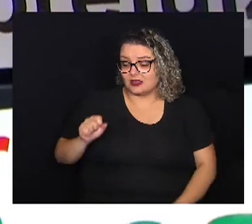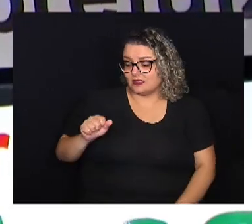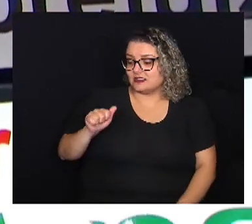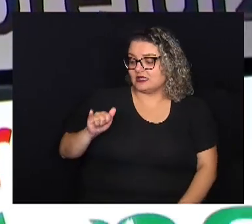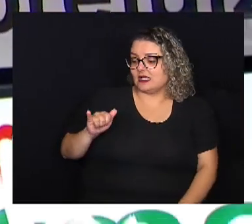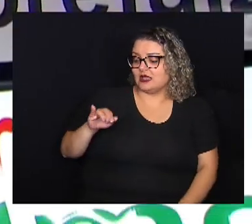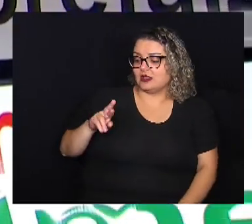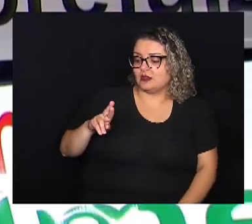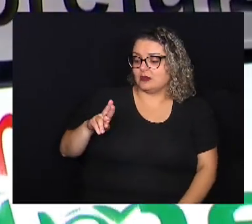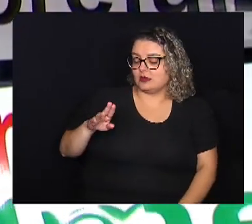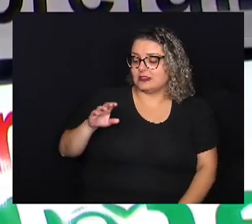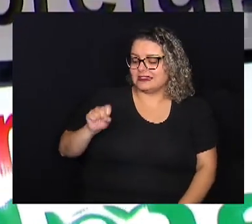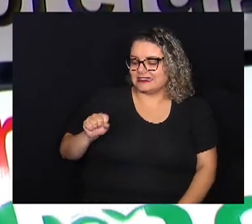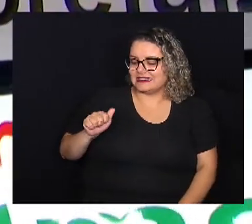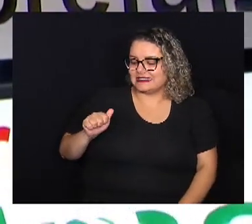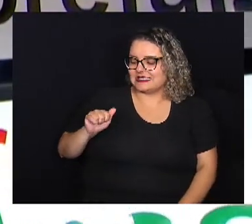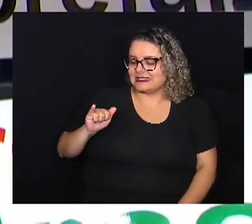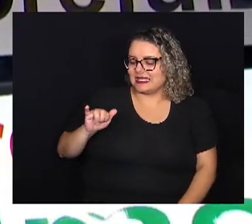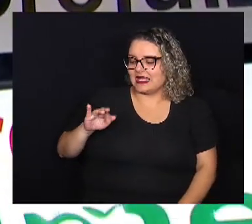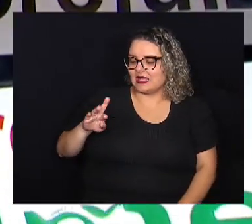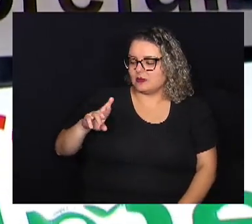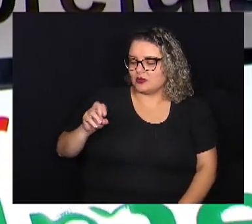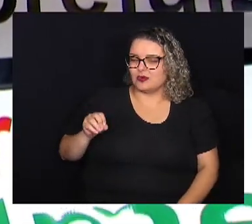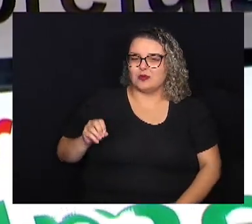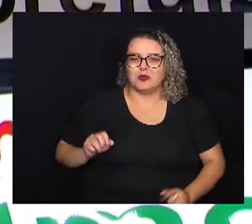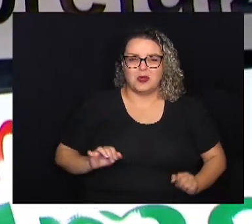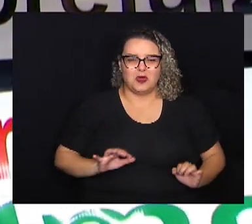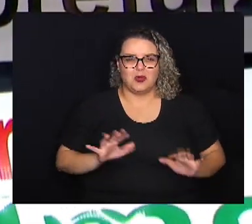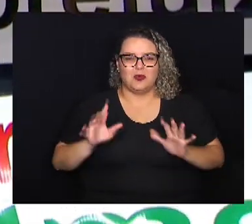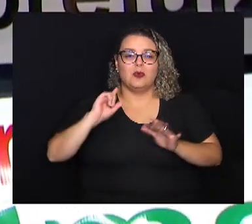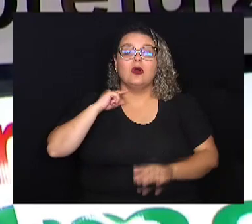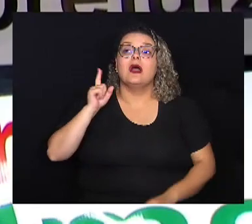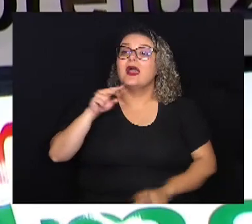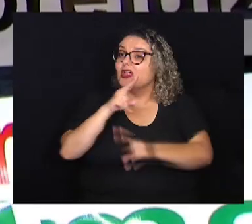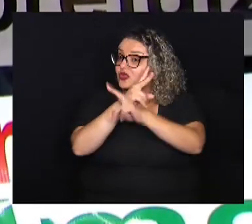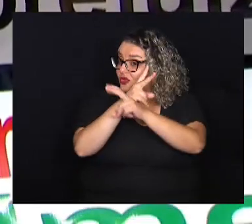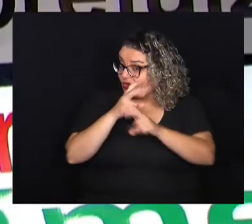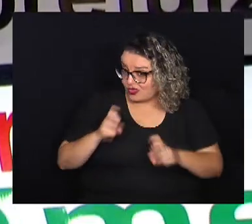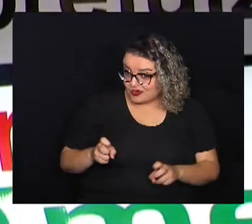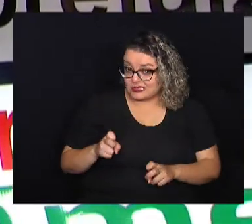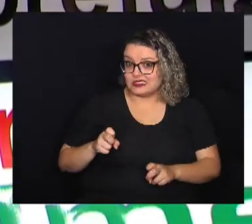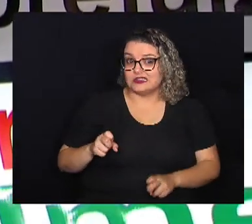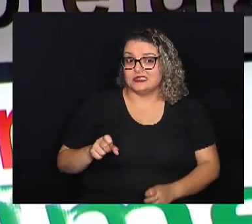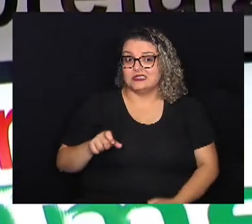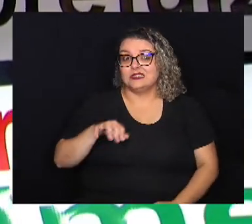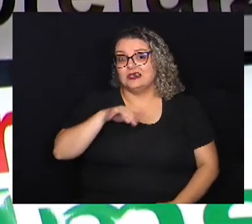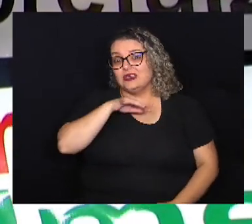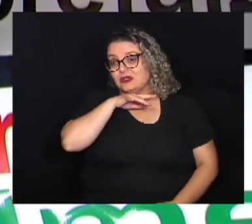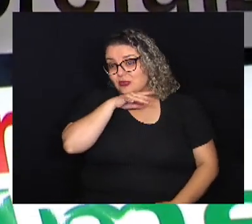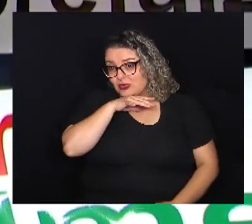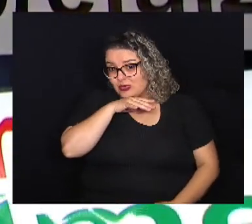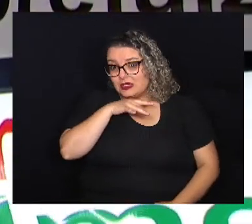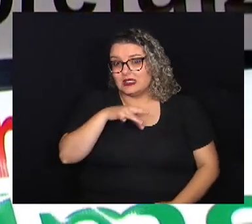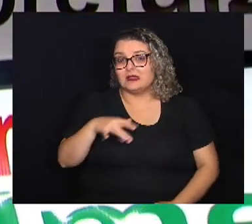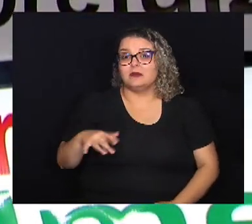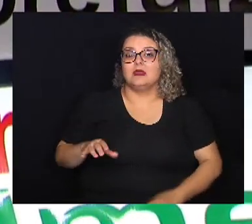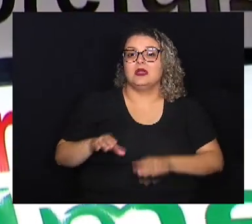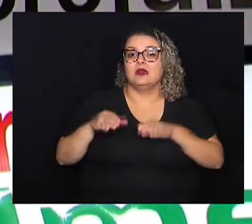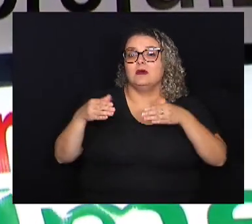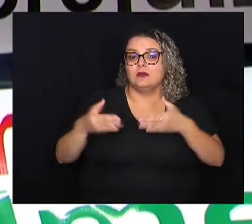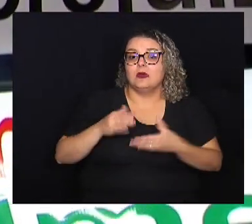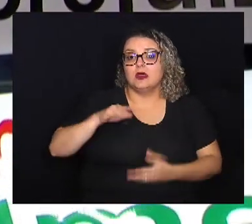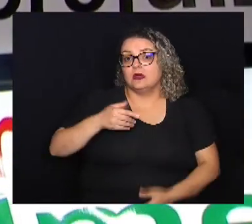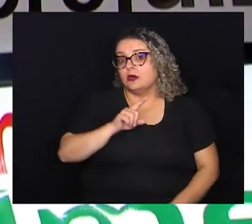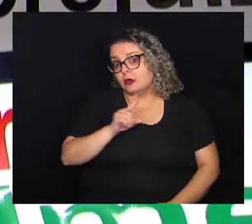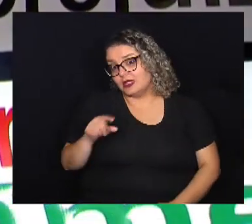torna uma poluição, é tóxico, faz mal à comunidade. E quando não,